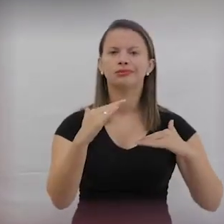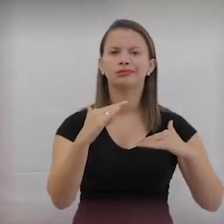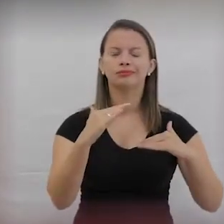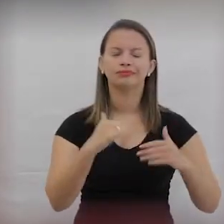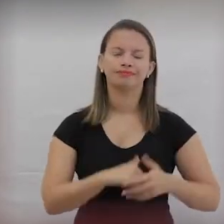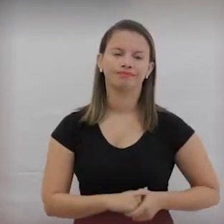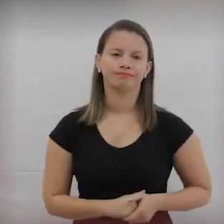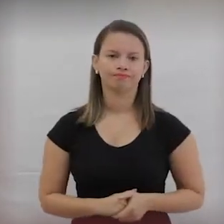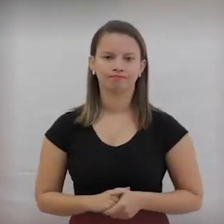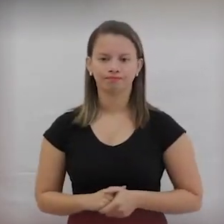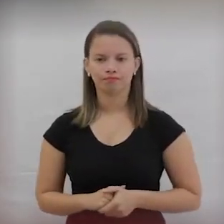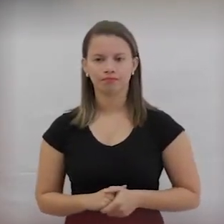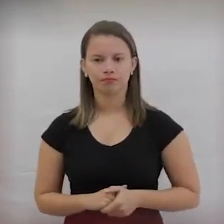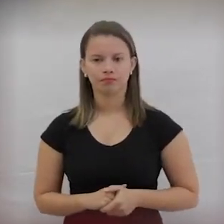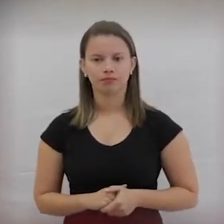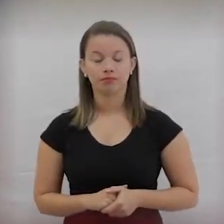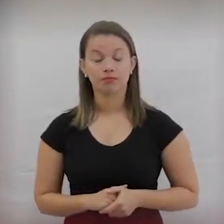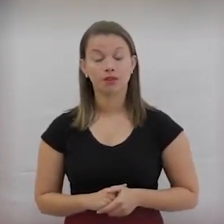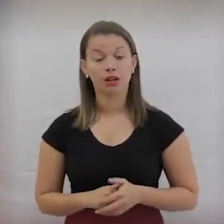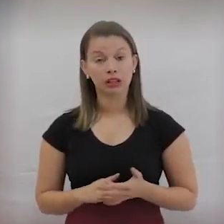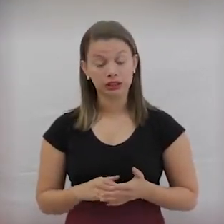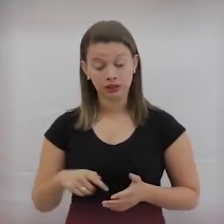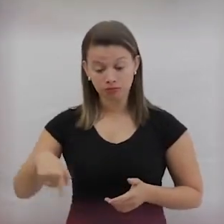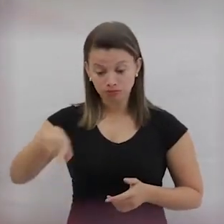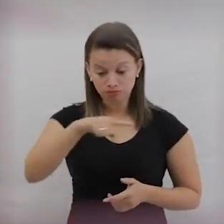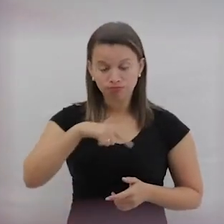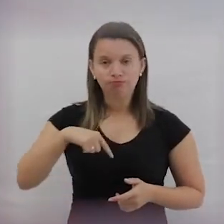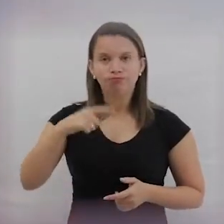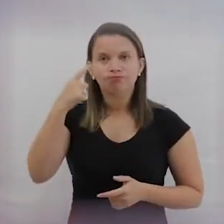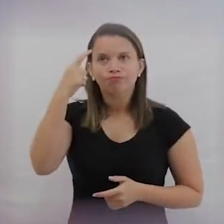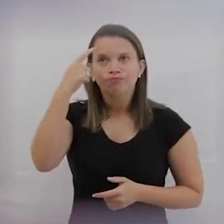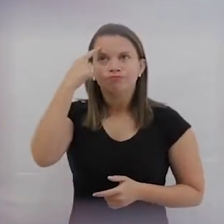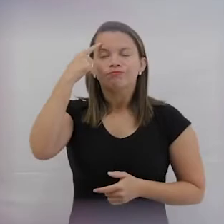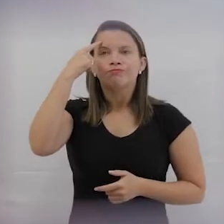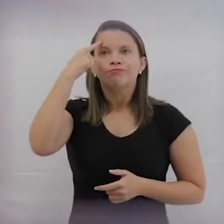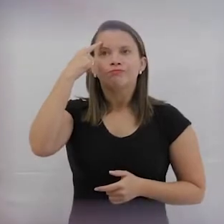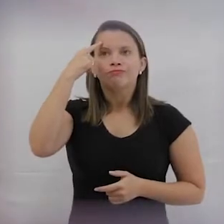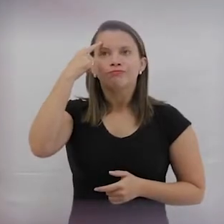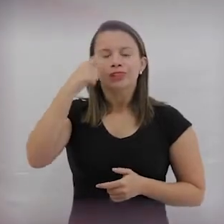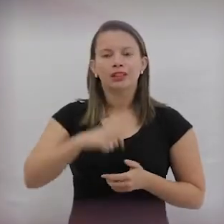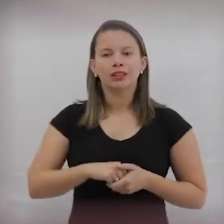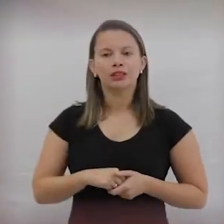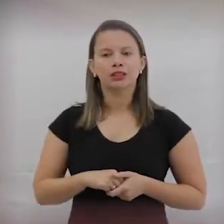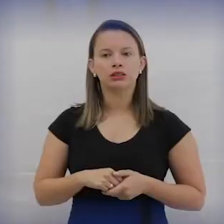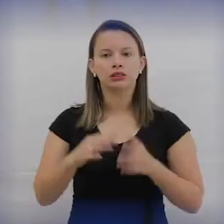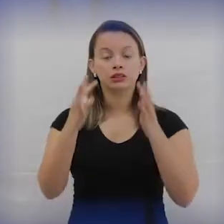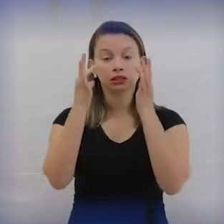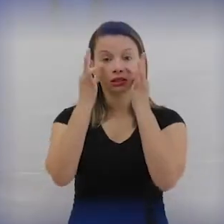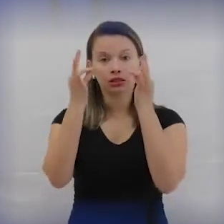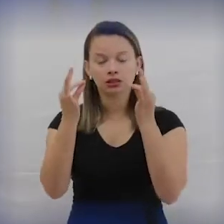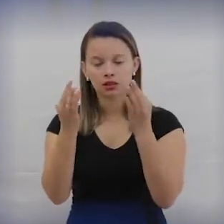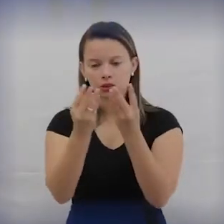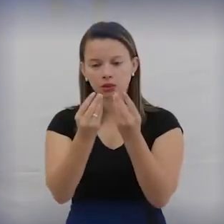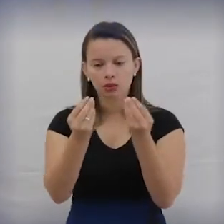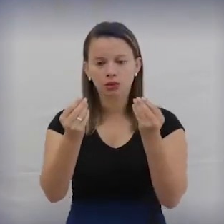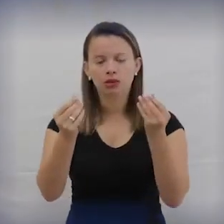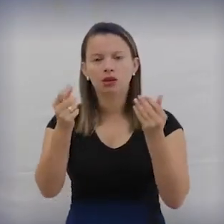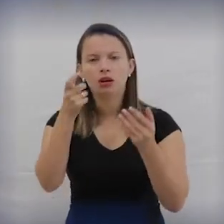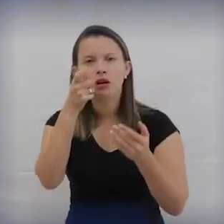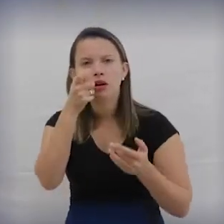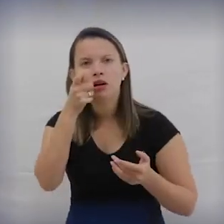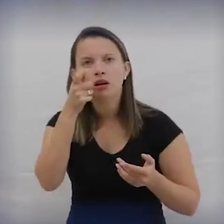O que me marcou de tudo isso é a atenção voltada para os sentidos, a